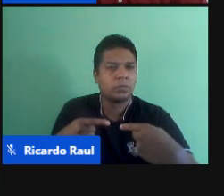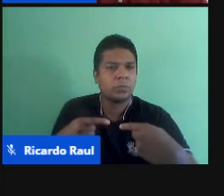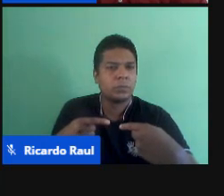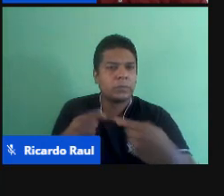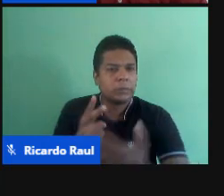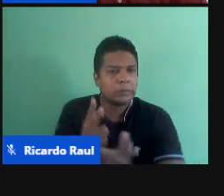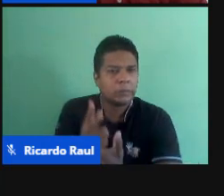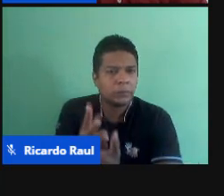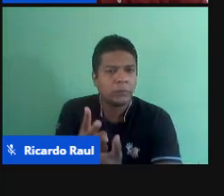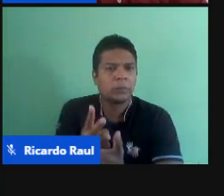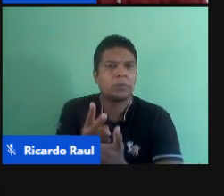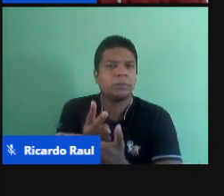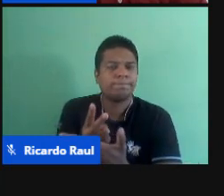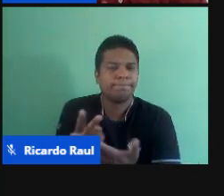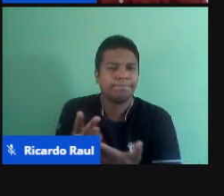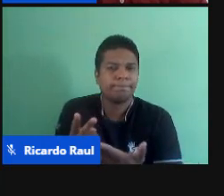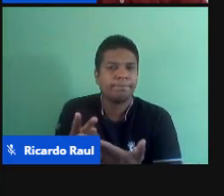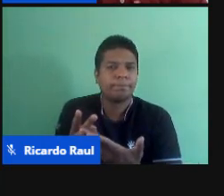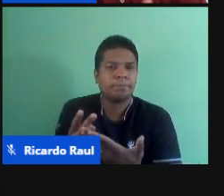ele